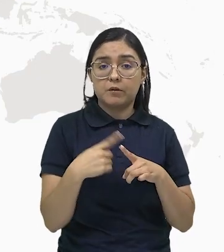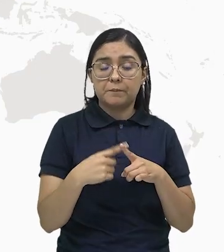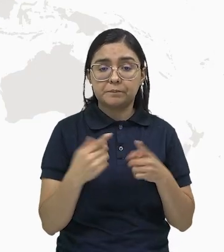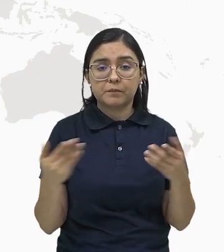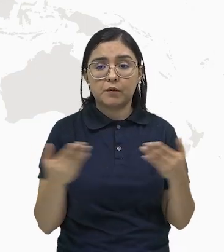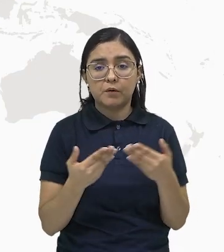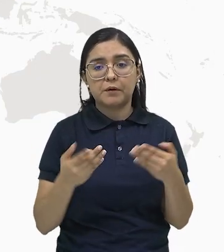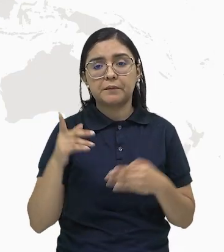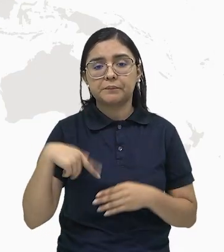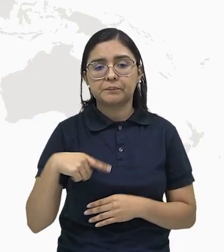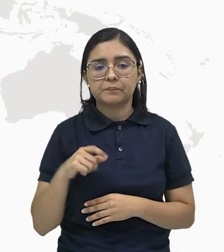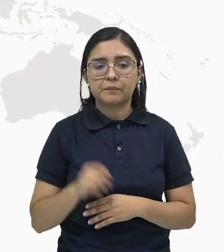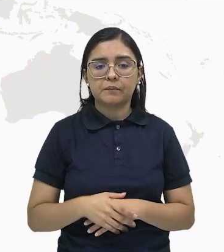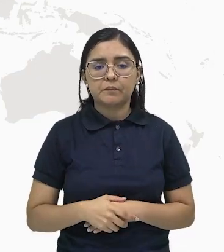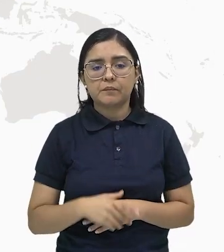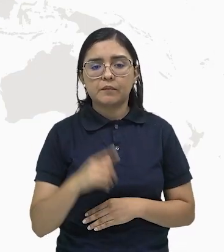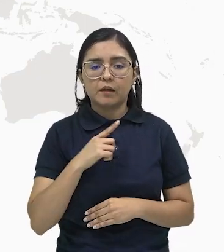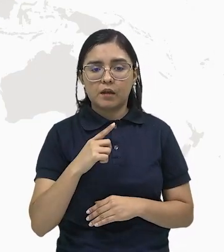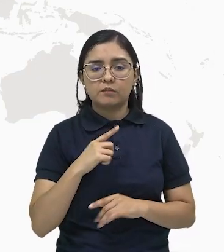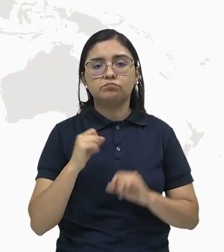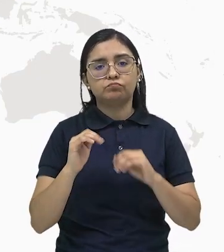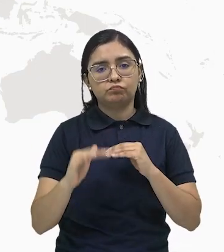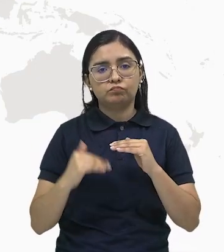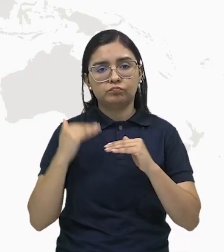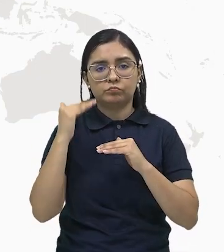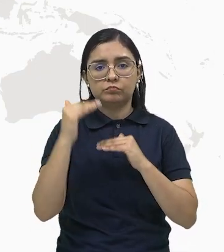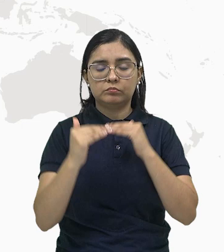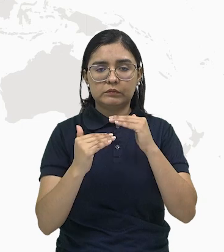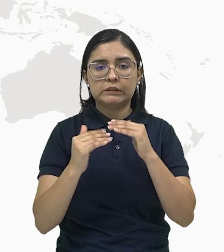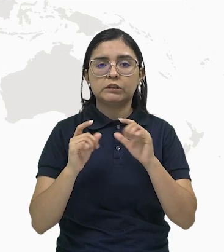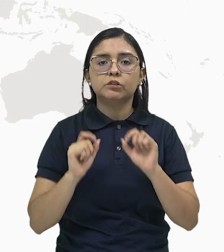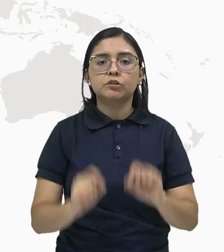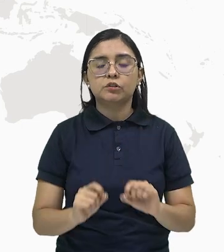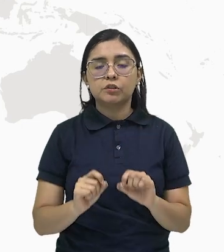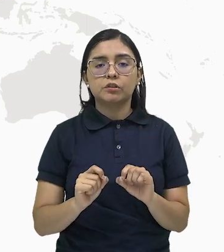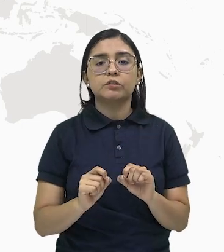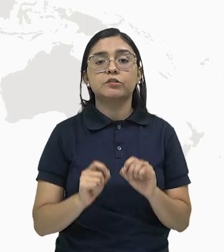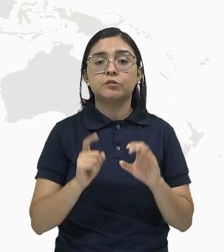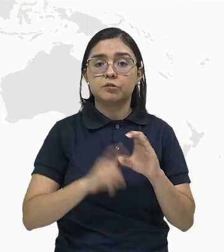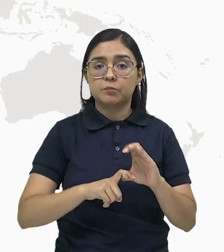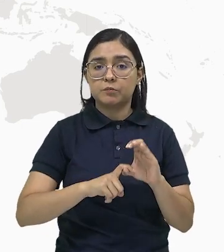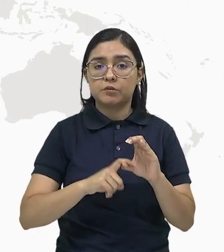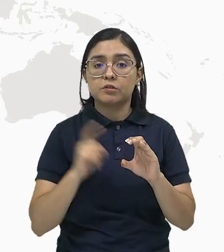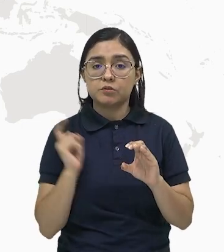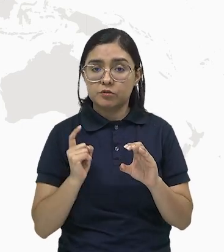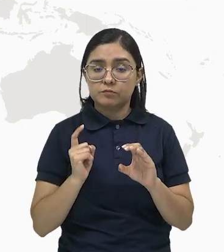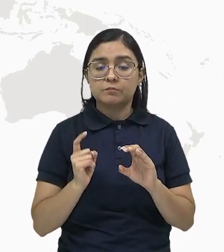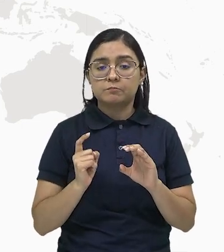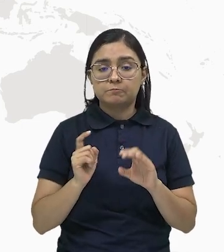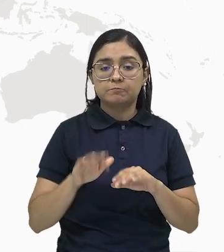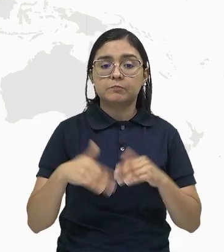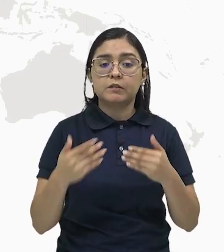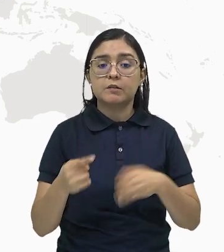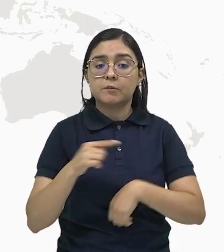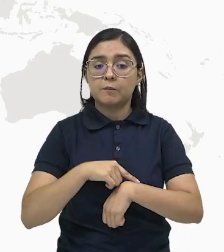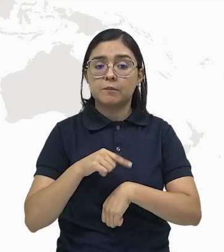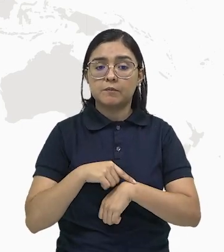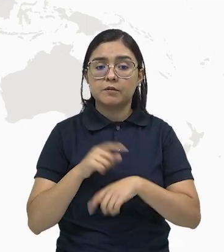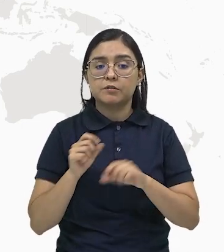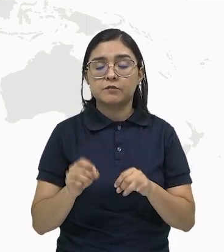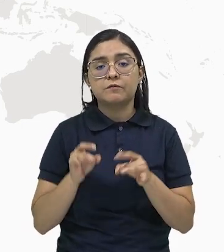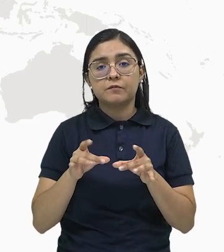ser considerado um passo a mais no nosso processo de independência, porque nesse momento a gente vai comercializar apenas